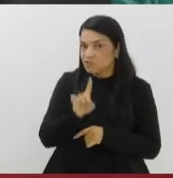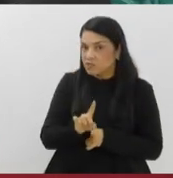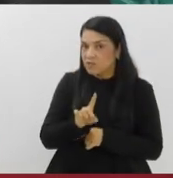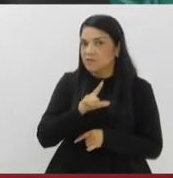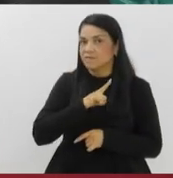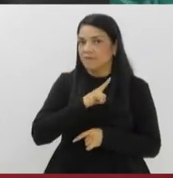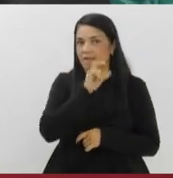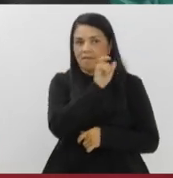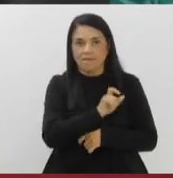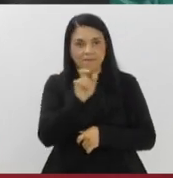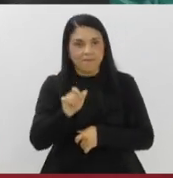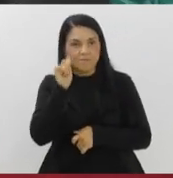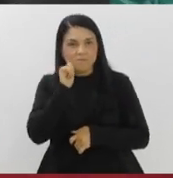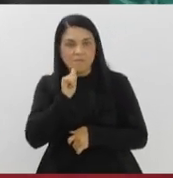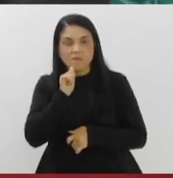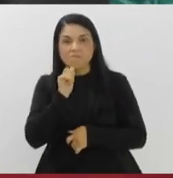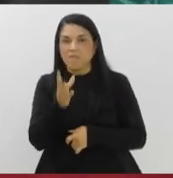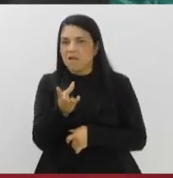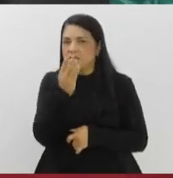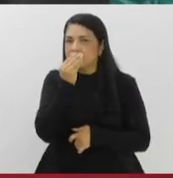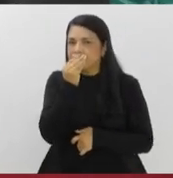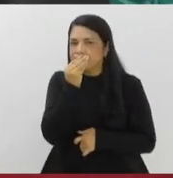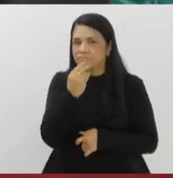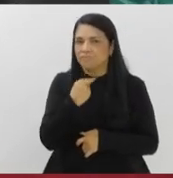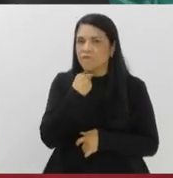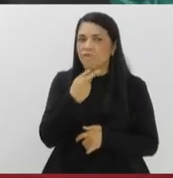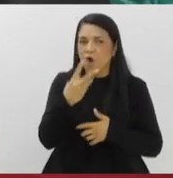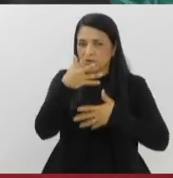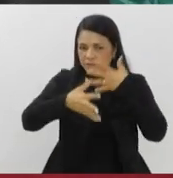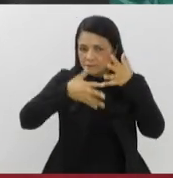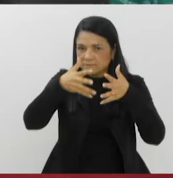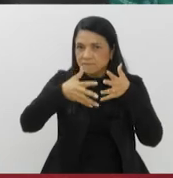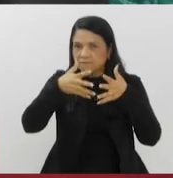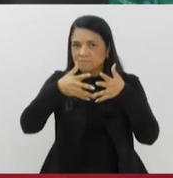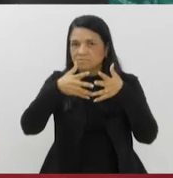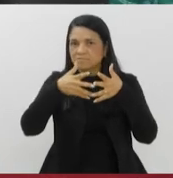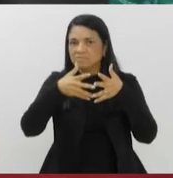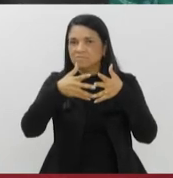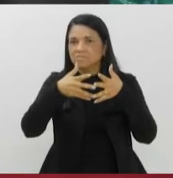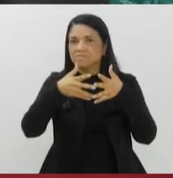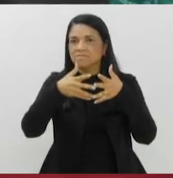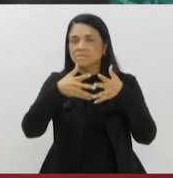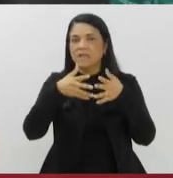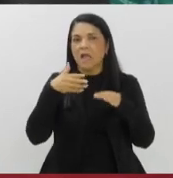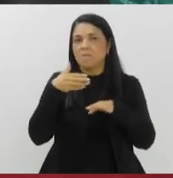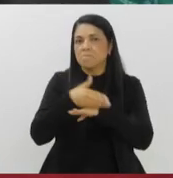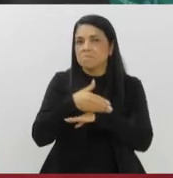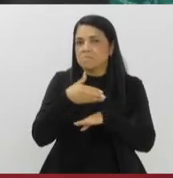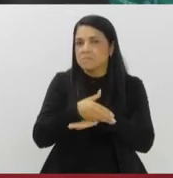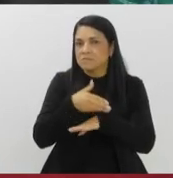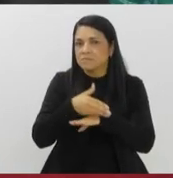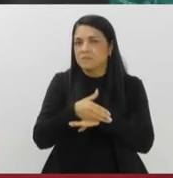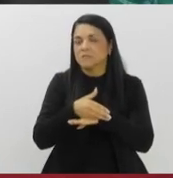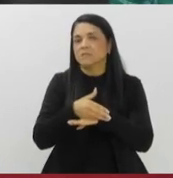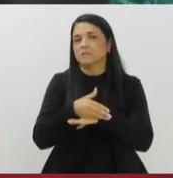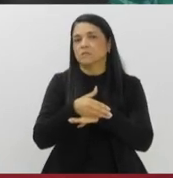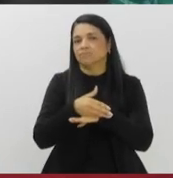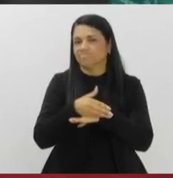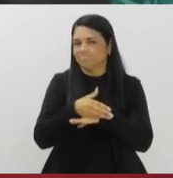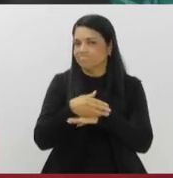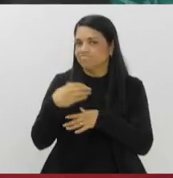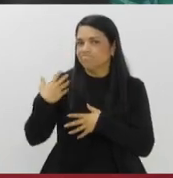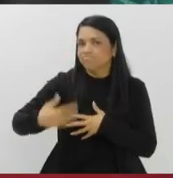de direitos, calaram nossas vozes, fomos criminalizados. Né? A participação tem um preço muito caro para nós.